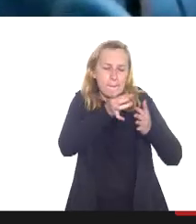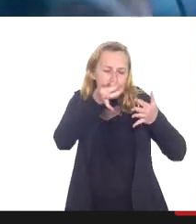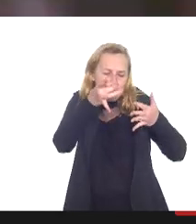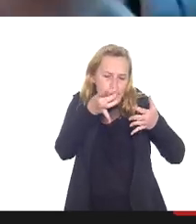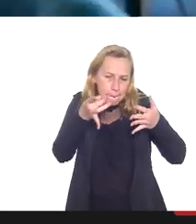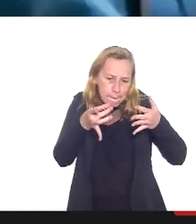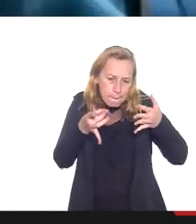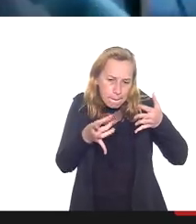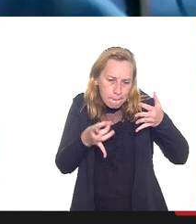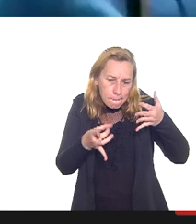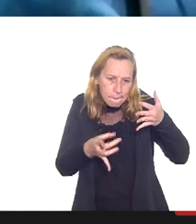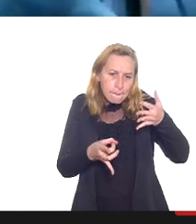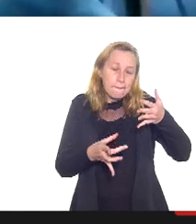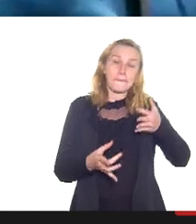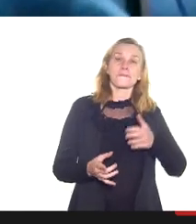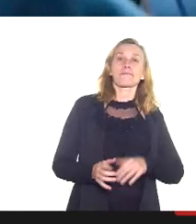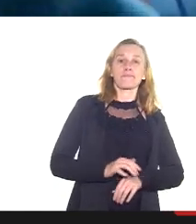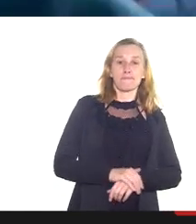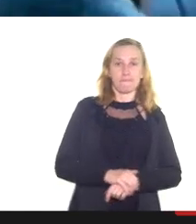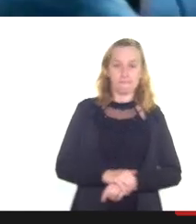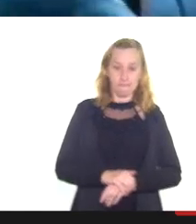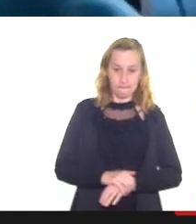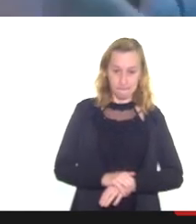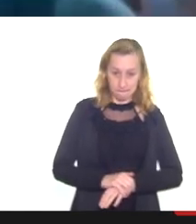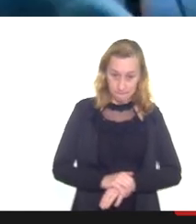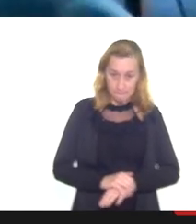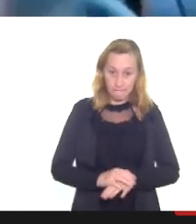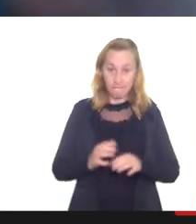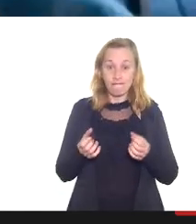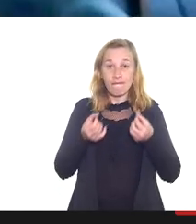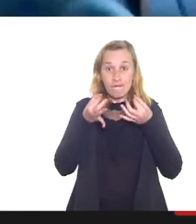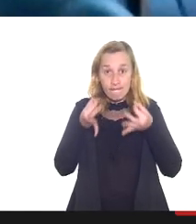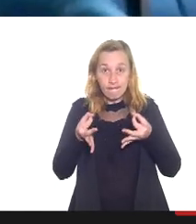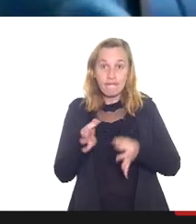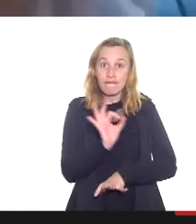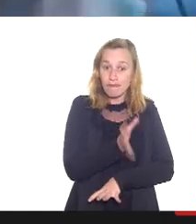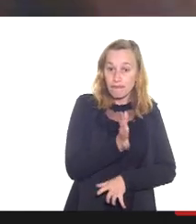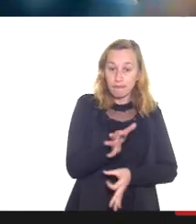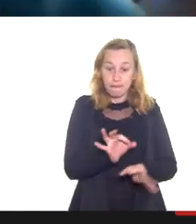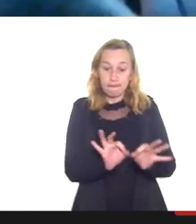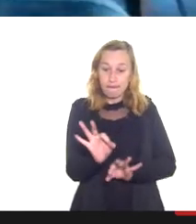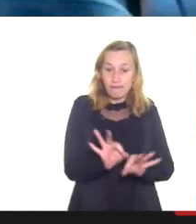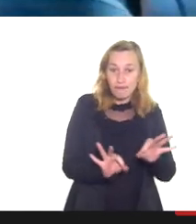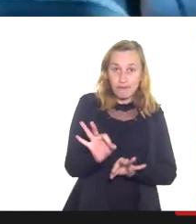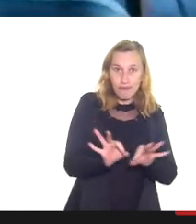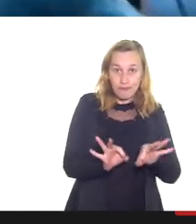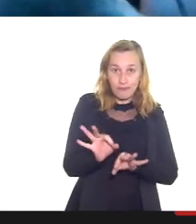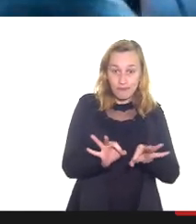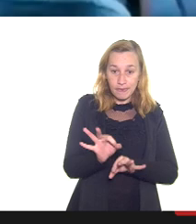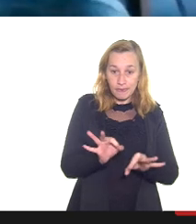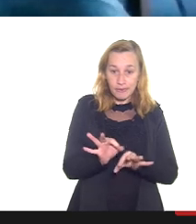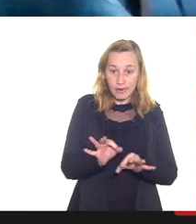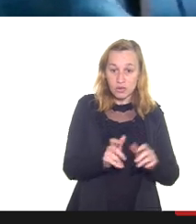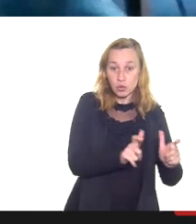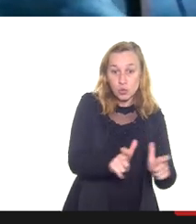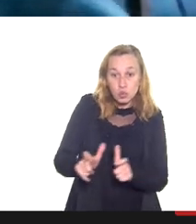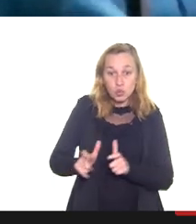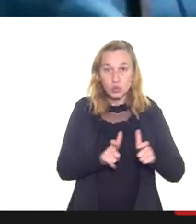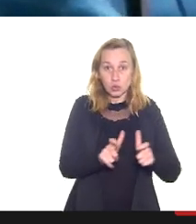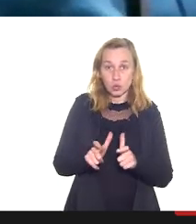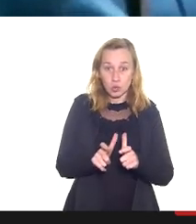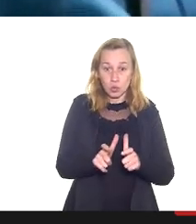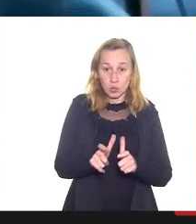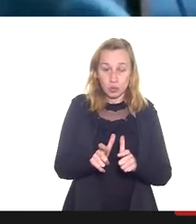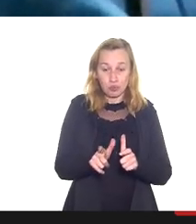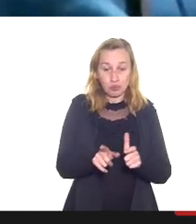passo, cada uma dessas metas. E as comissões da Alerj, claro, vamos nos organizar para ir até nos locais